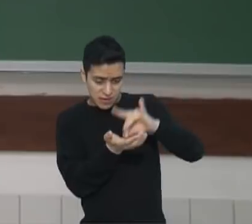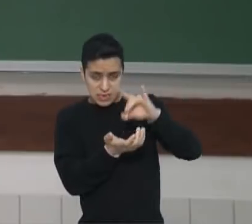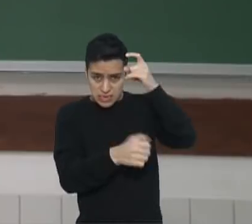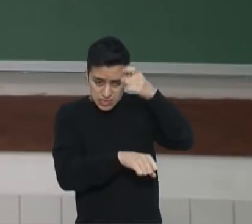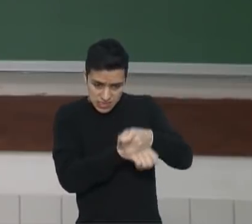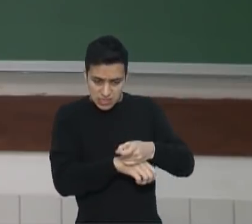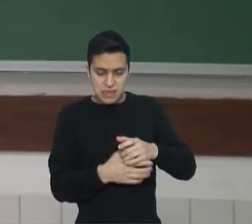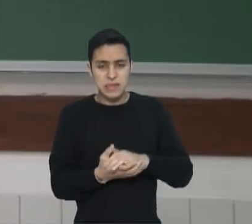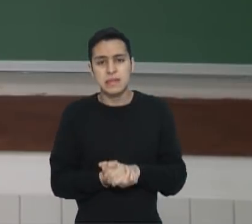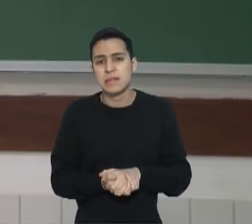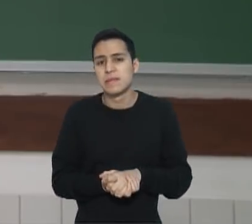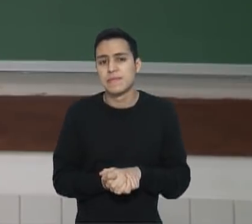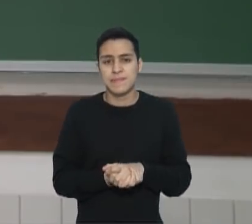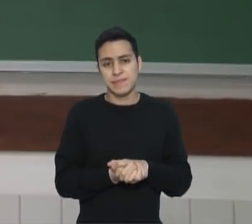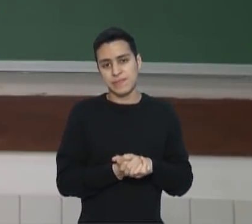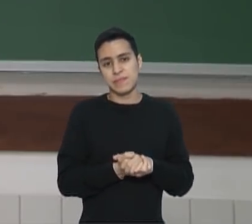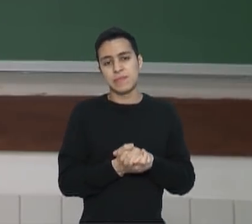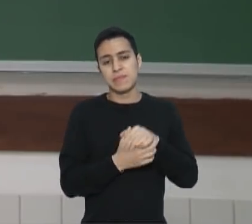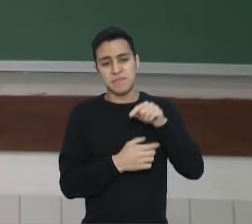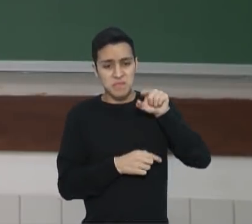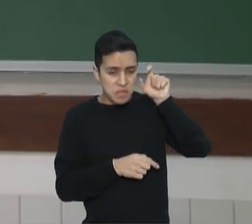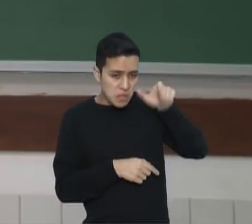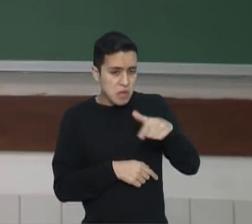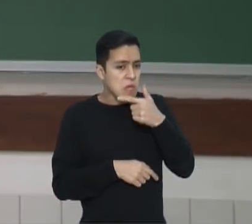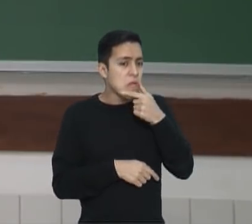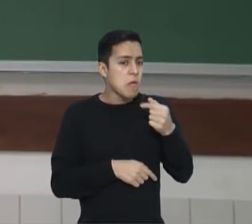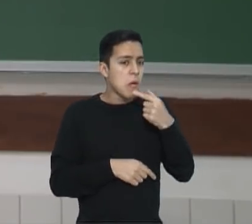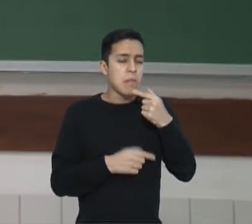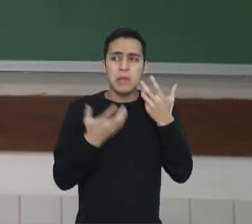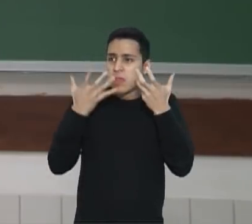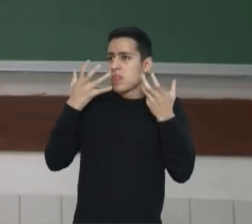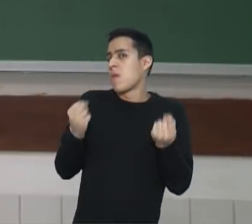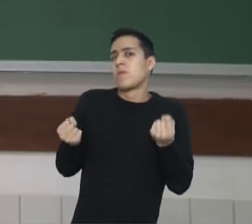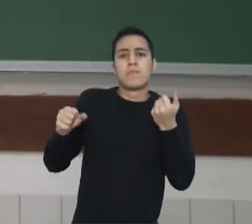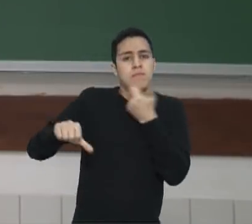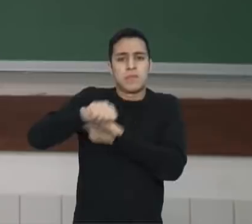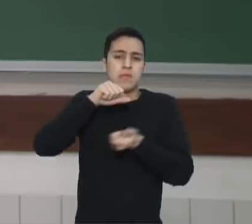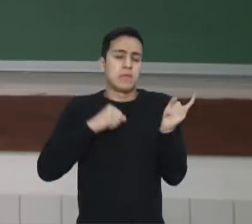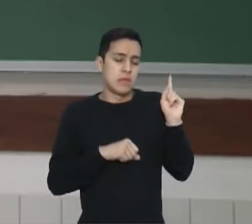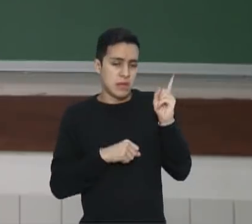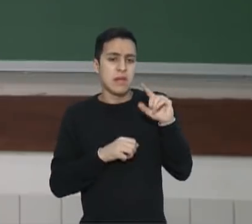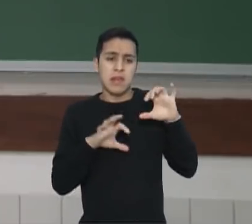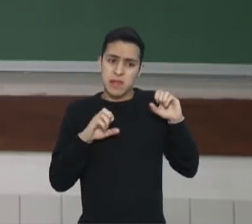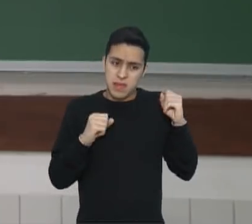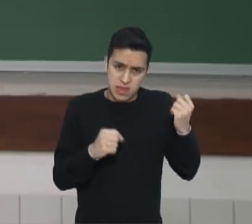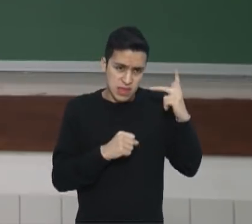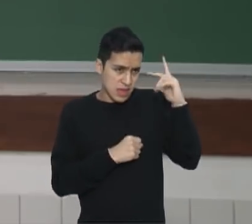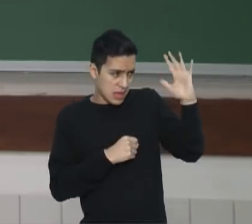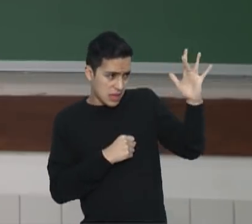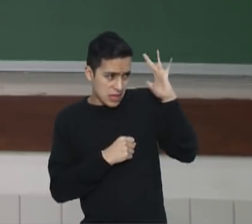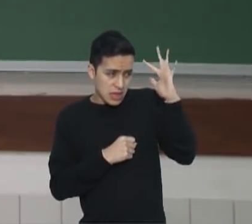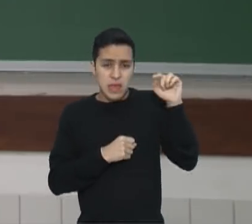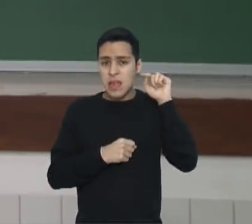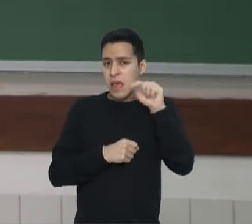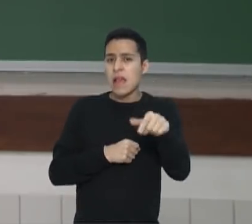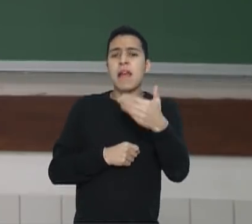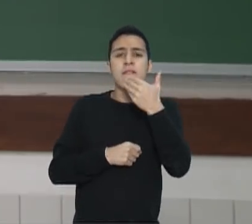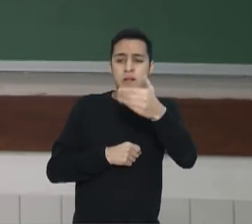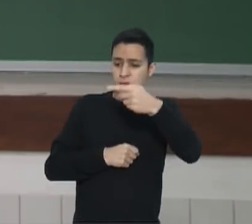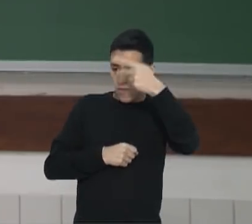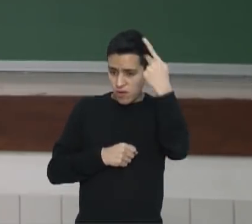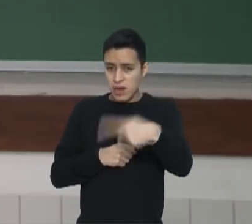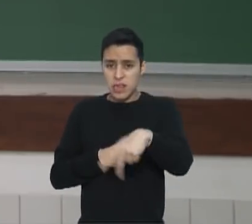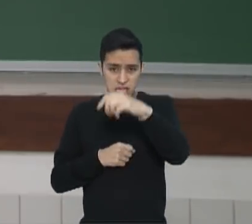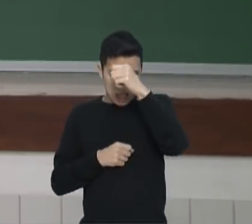dureza é o diamante, né? E nisso ele foi intransigente. Ele defendeu seus princípios, foi a favor da independência